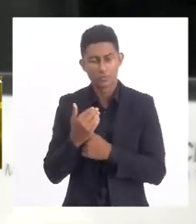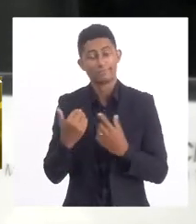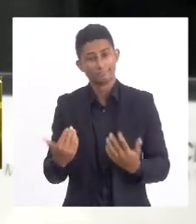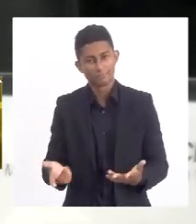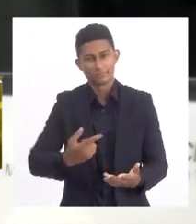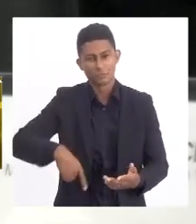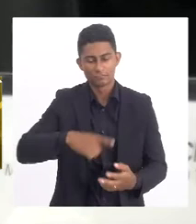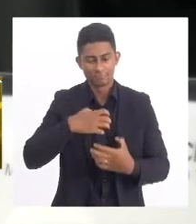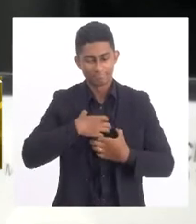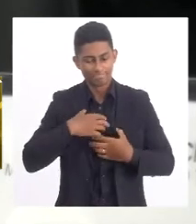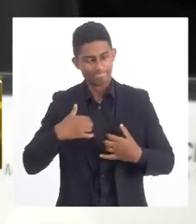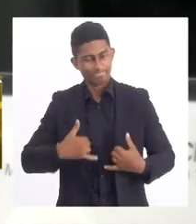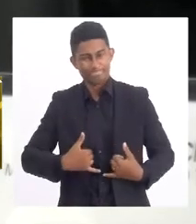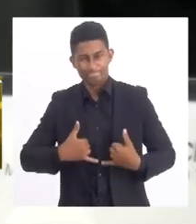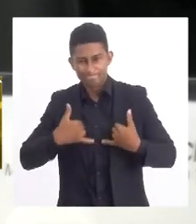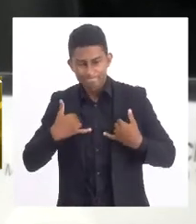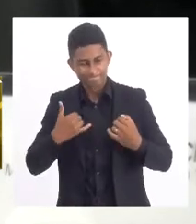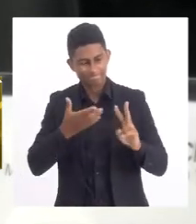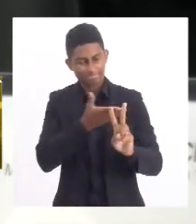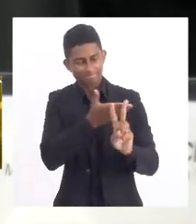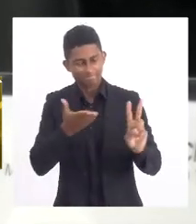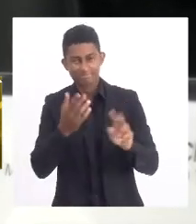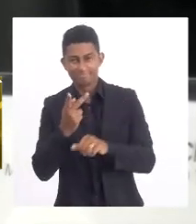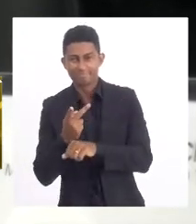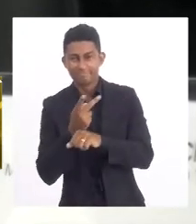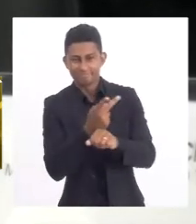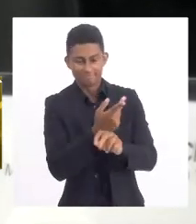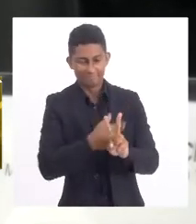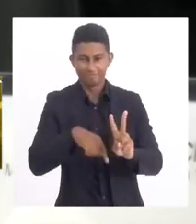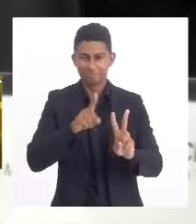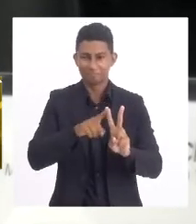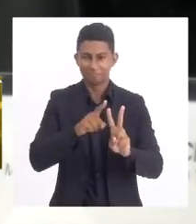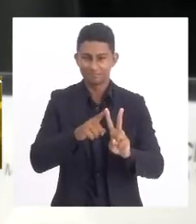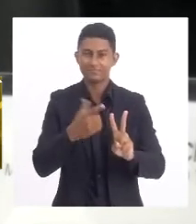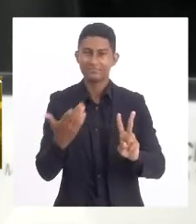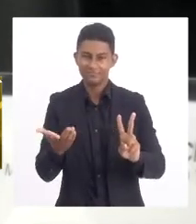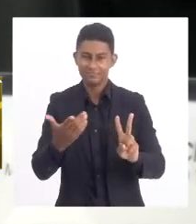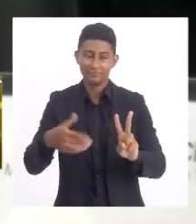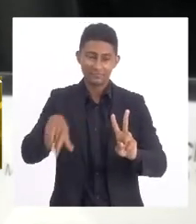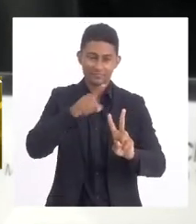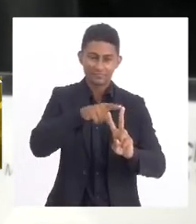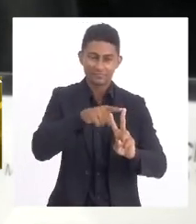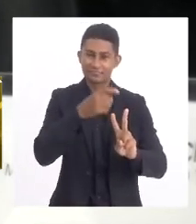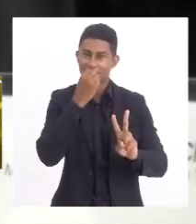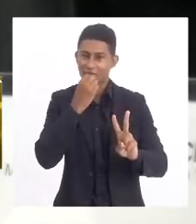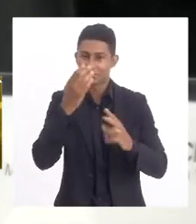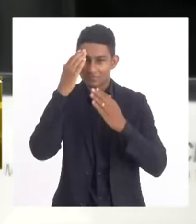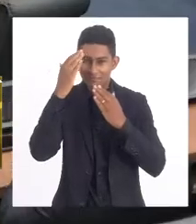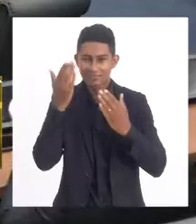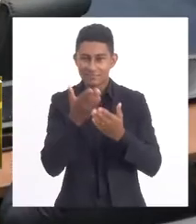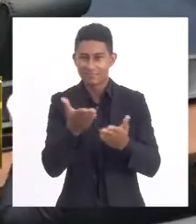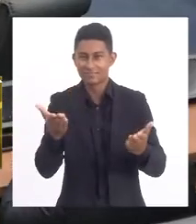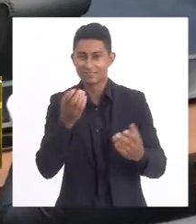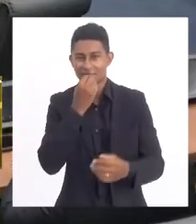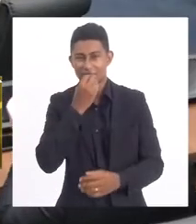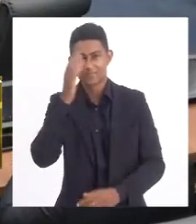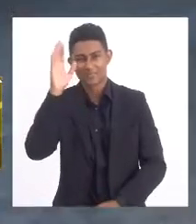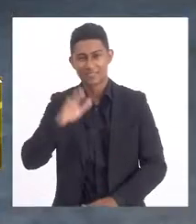honra para gente do Rio de Janeiro homenagear dois brasileiros tão importante como seu Gilson Machado e o Presidente Carlos Brito Obrigado a todos boa tarde